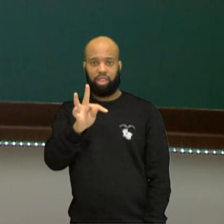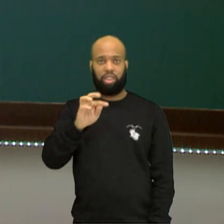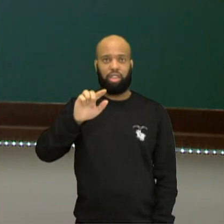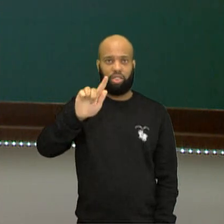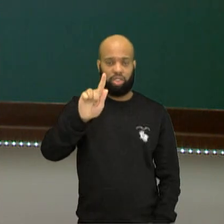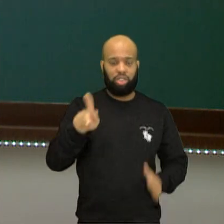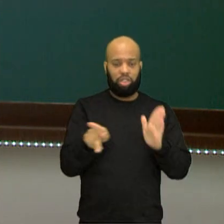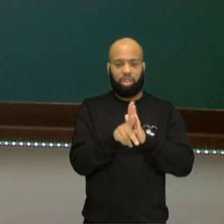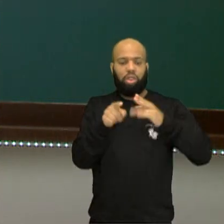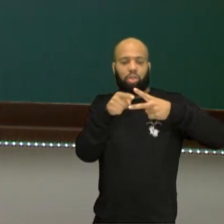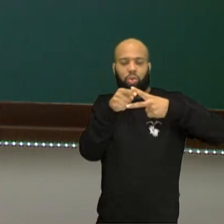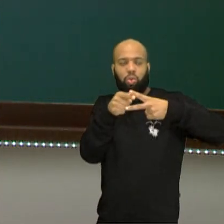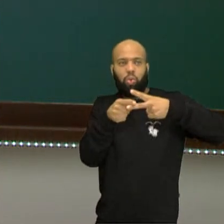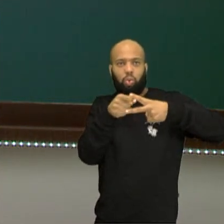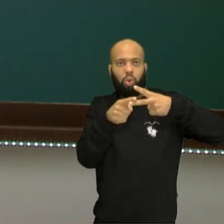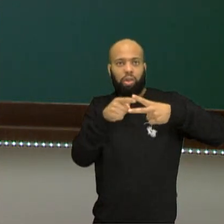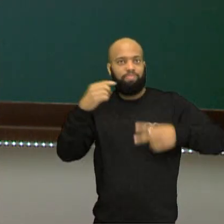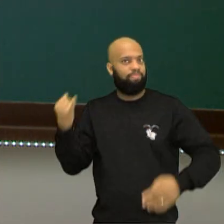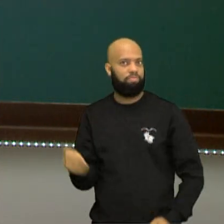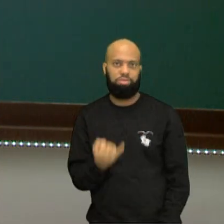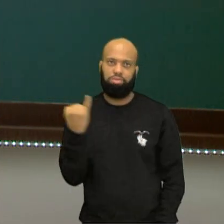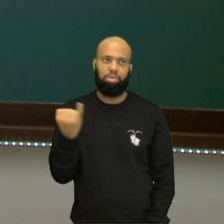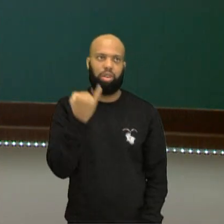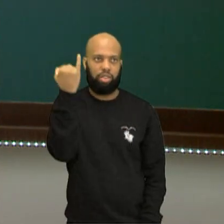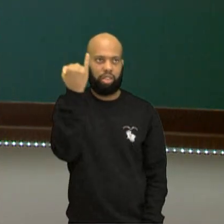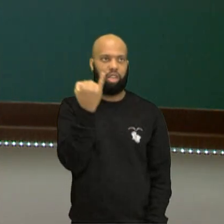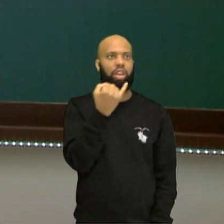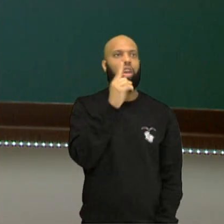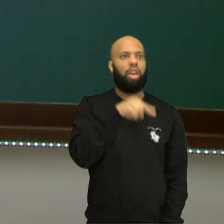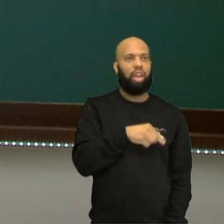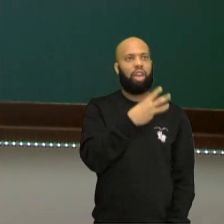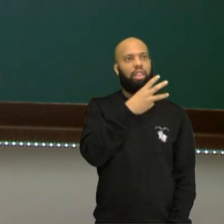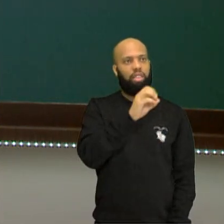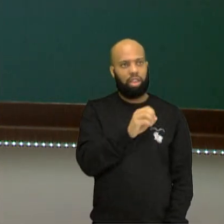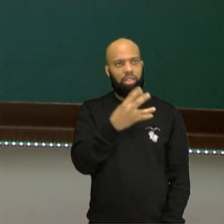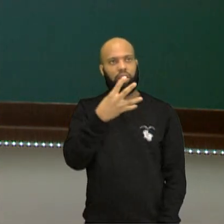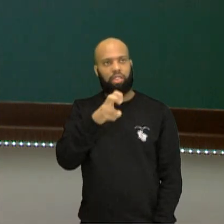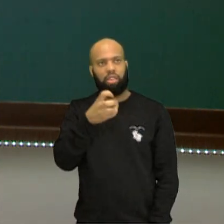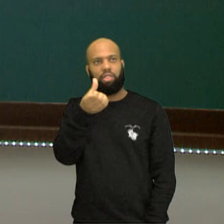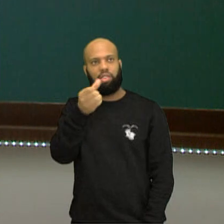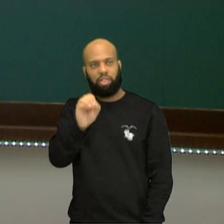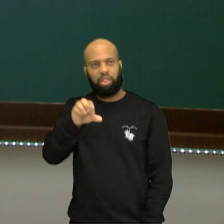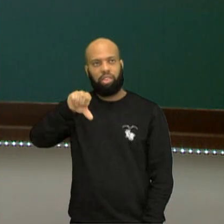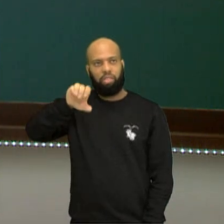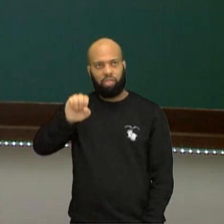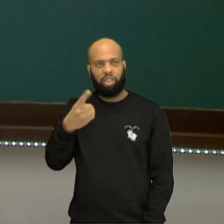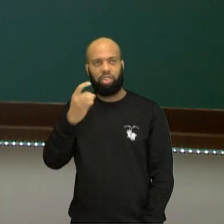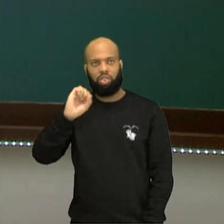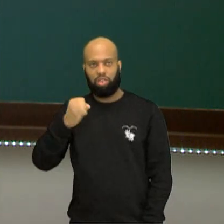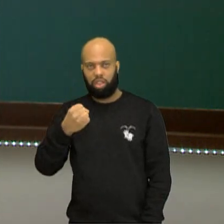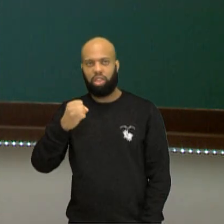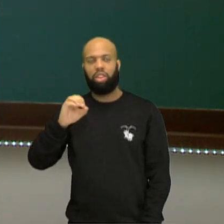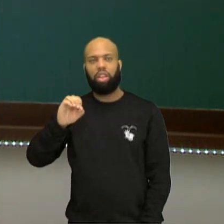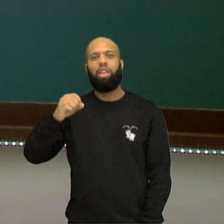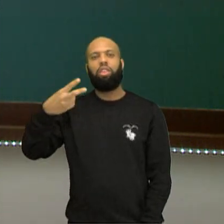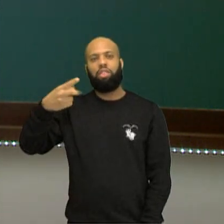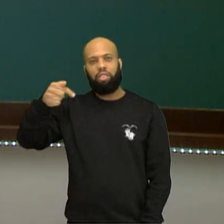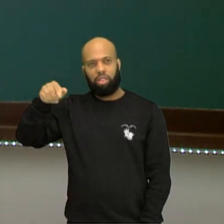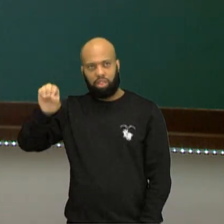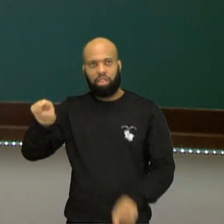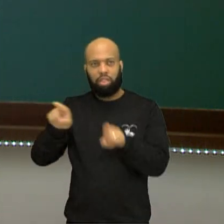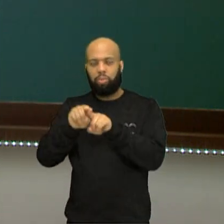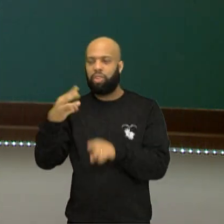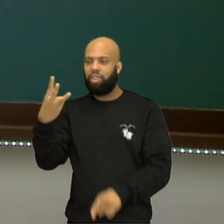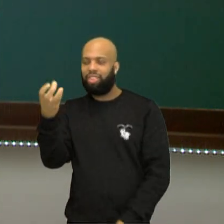ângulos que são ângulos notáveis na circunferência trigonométrica. Também chamando a atenção de vocês que nós podemos calcular a tangente de um